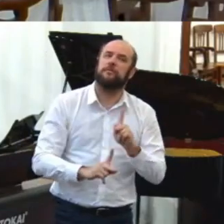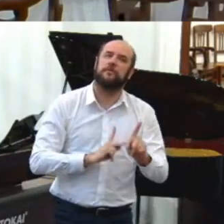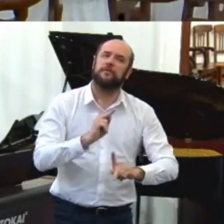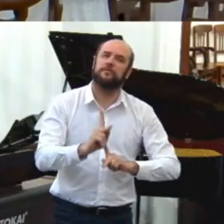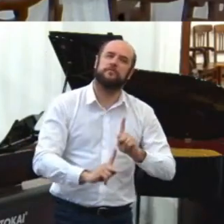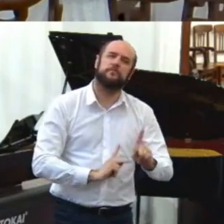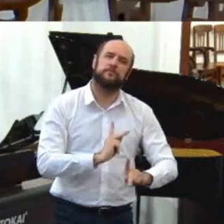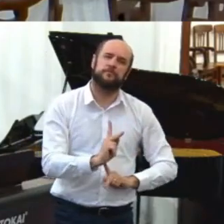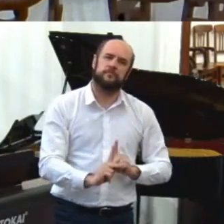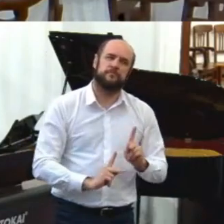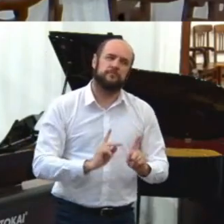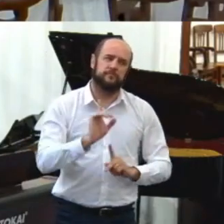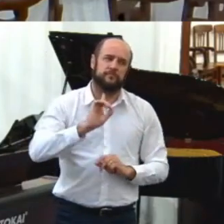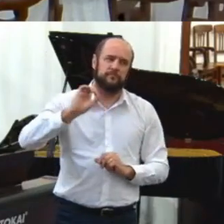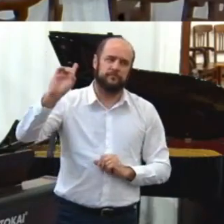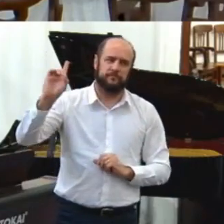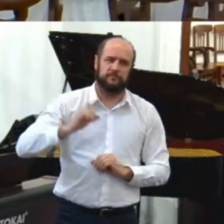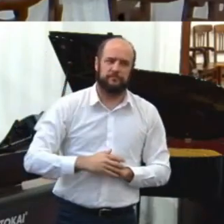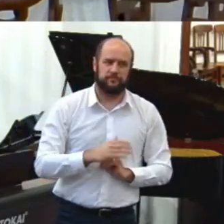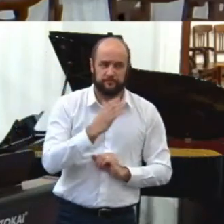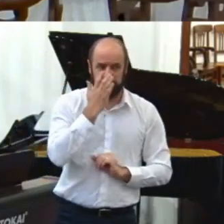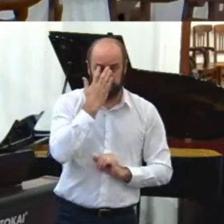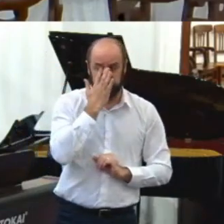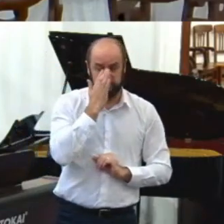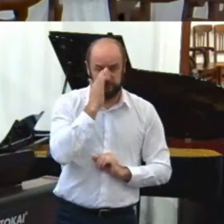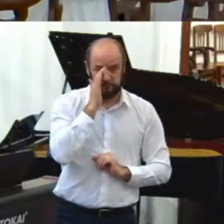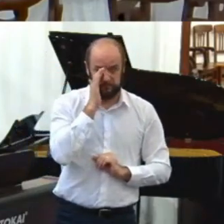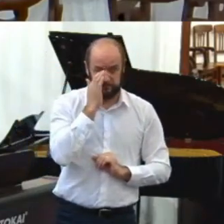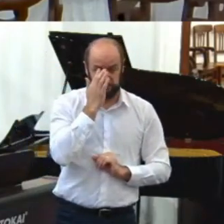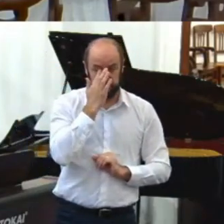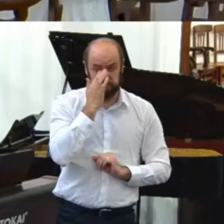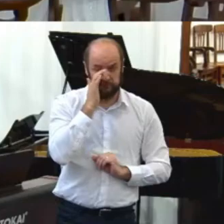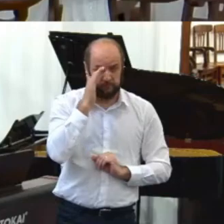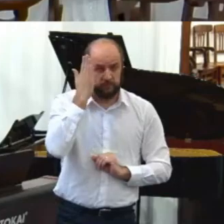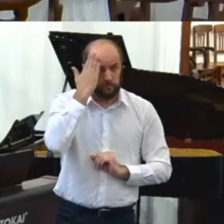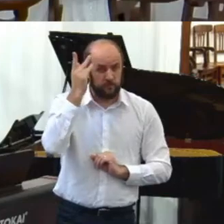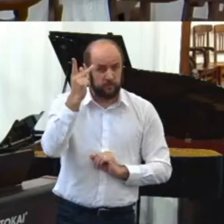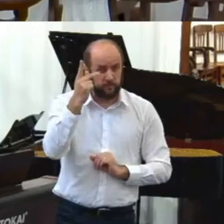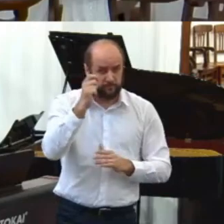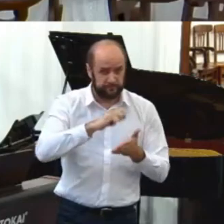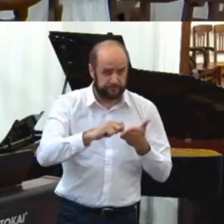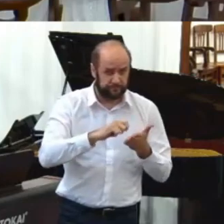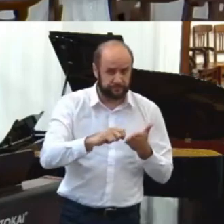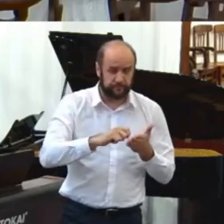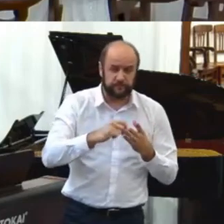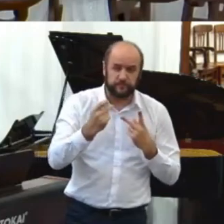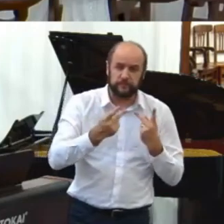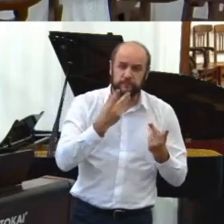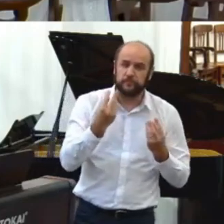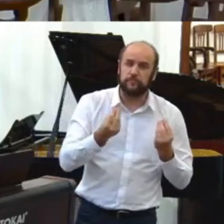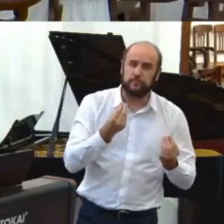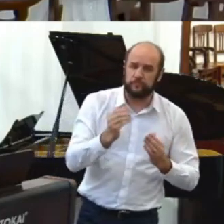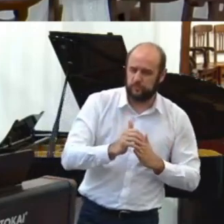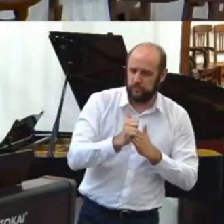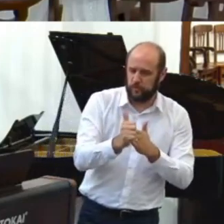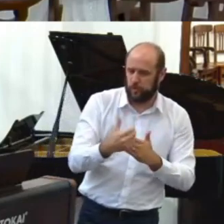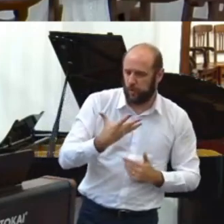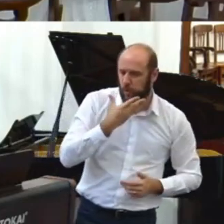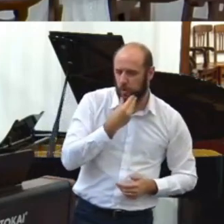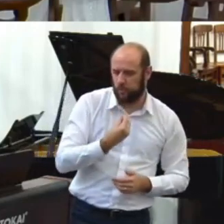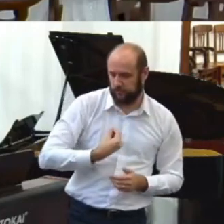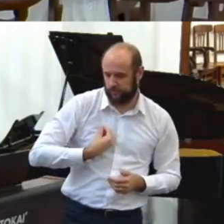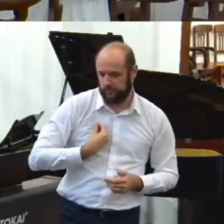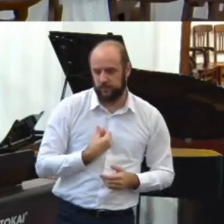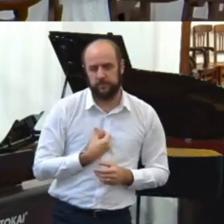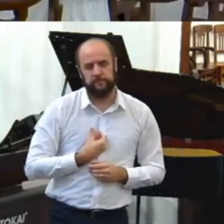o povo de Deus. Quando o autor aos Provérbios, falando sobre como é que um homem é dirigido,